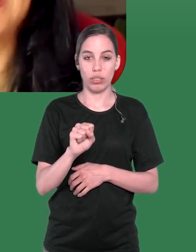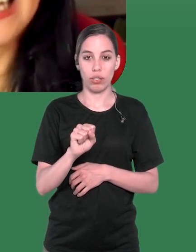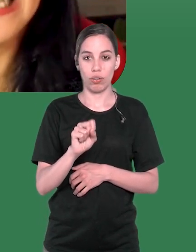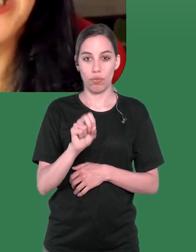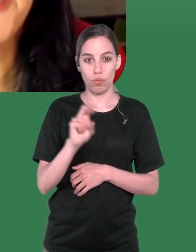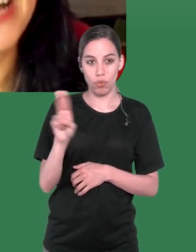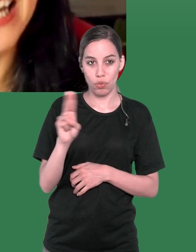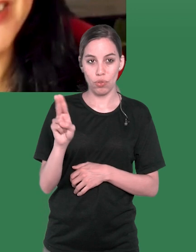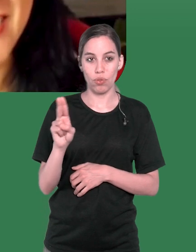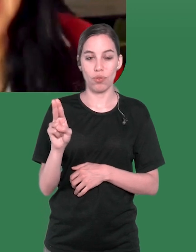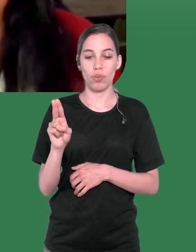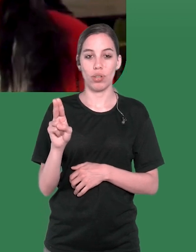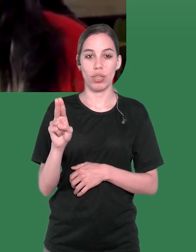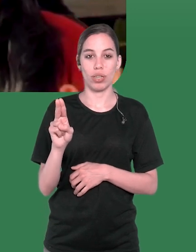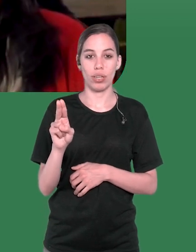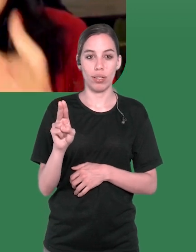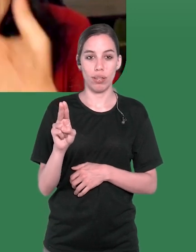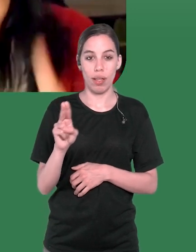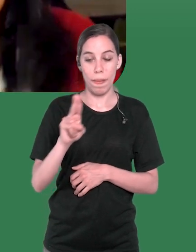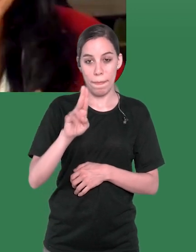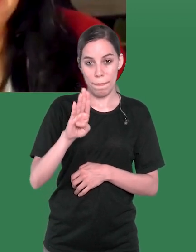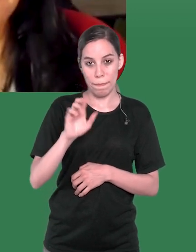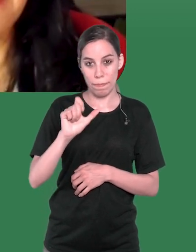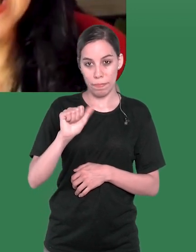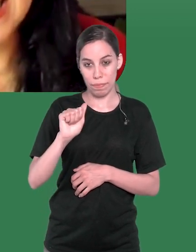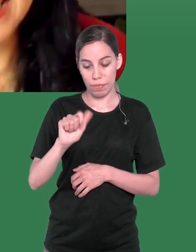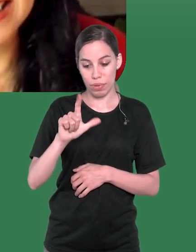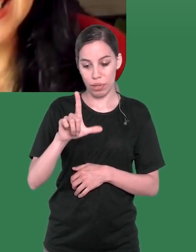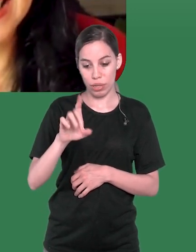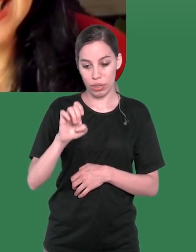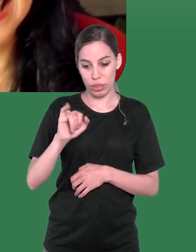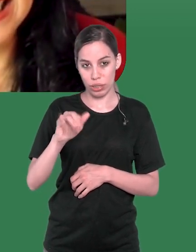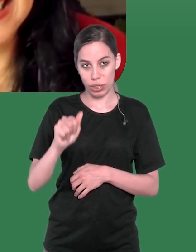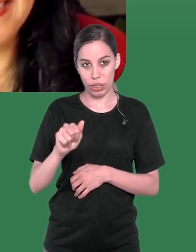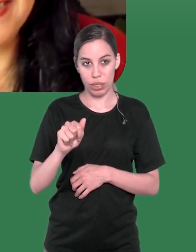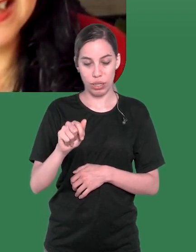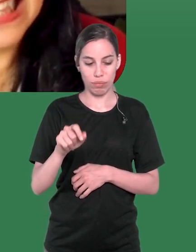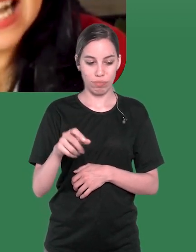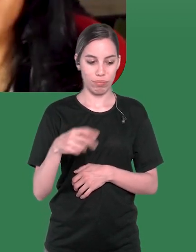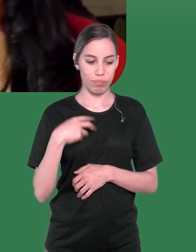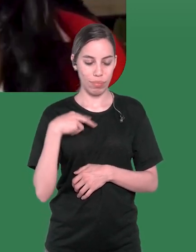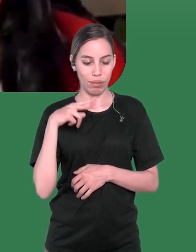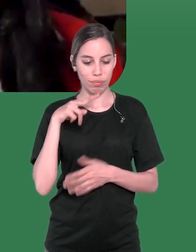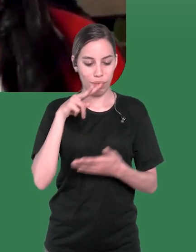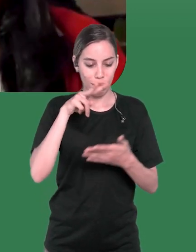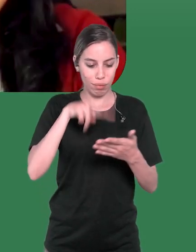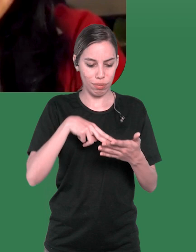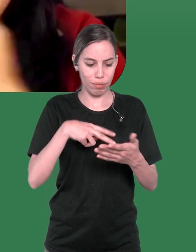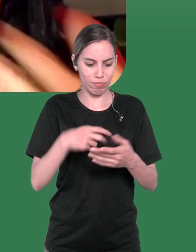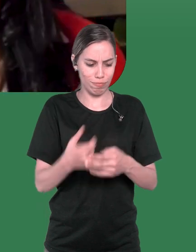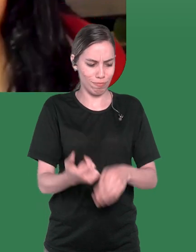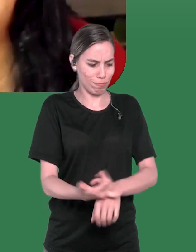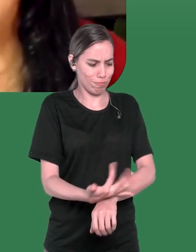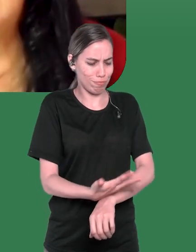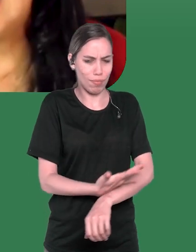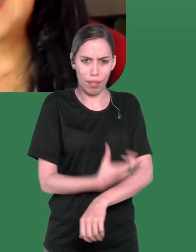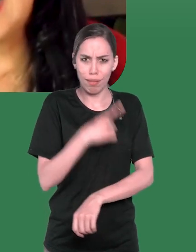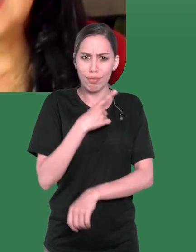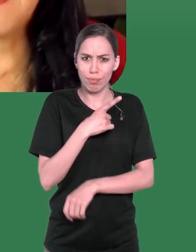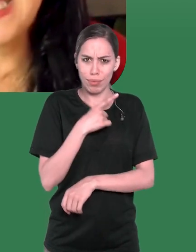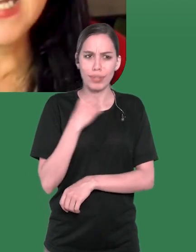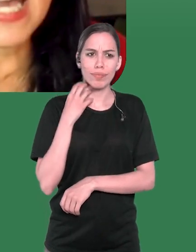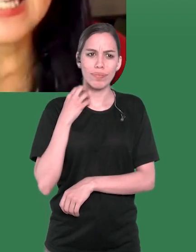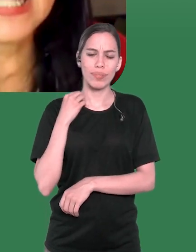um canino canônico. Né? Sim. Não tem ninguém que não se emociona Não, não. E com a